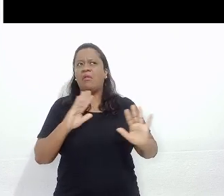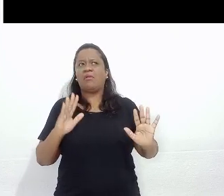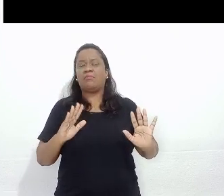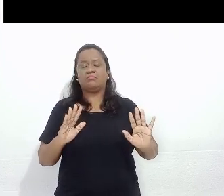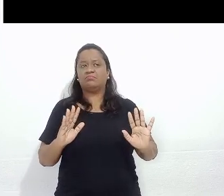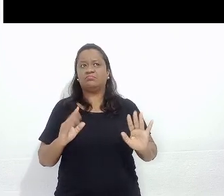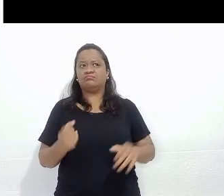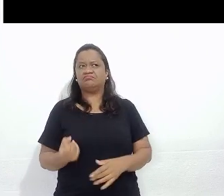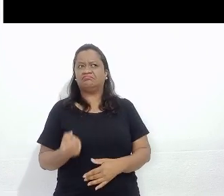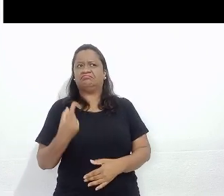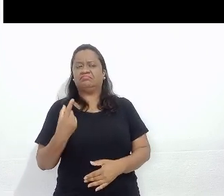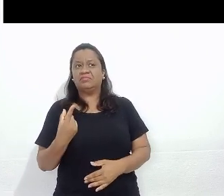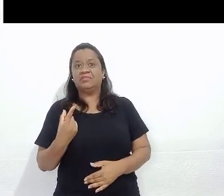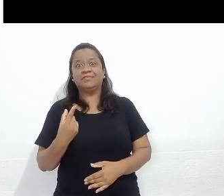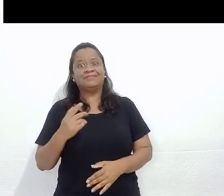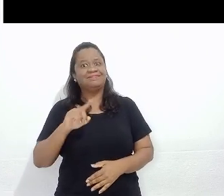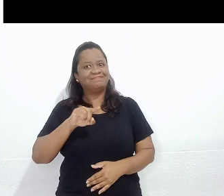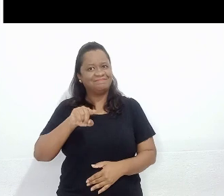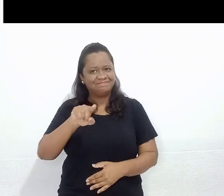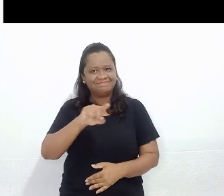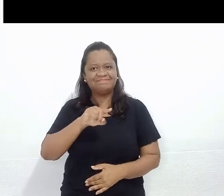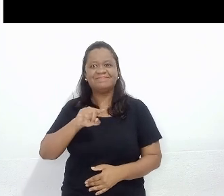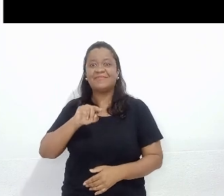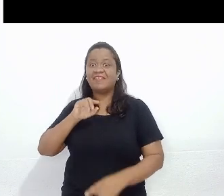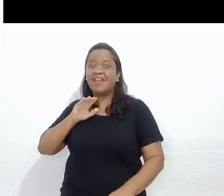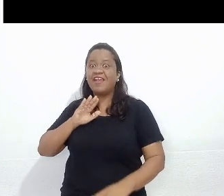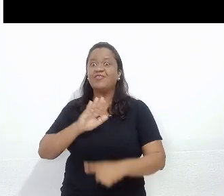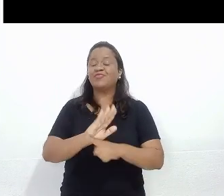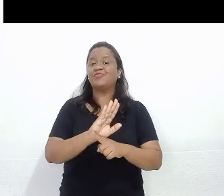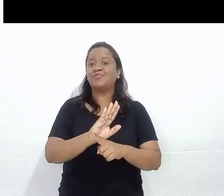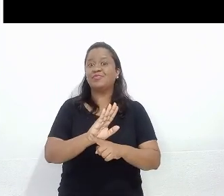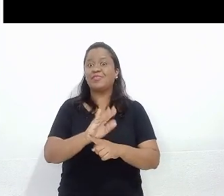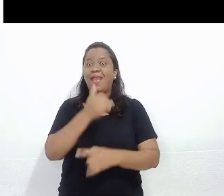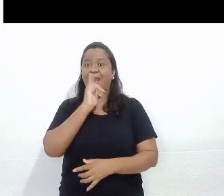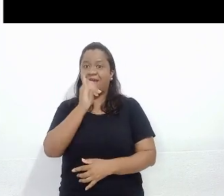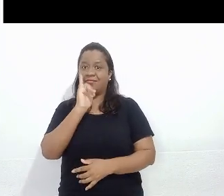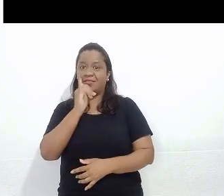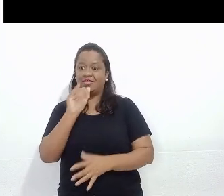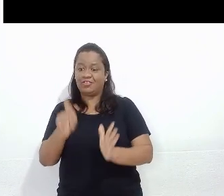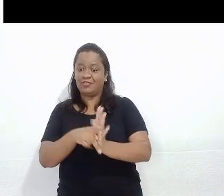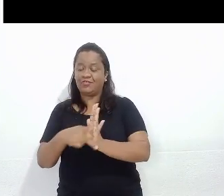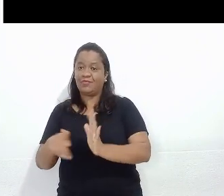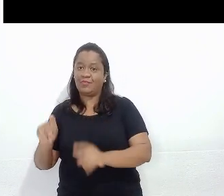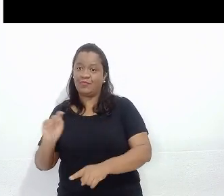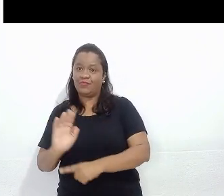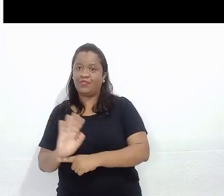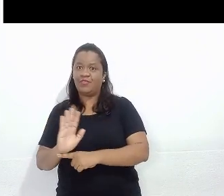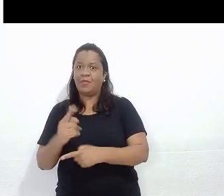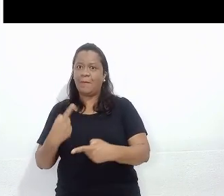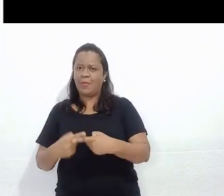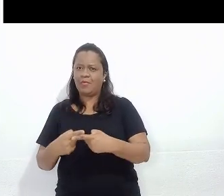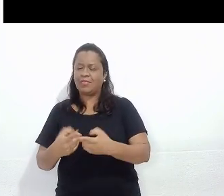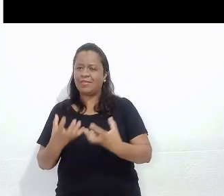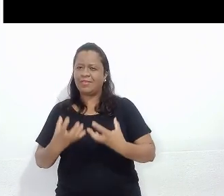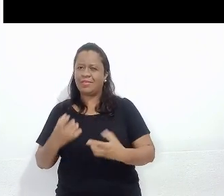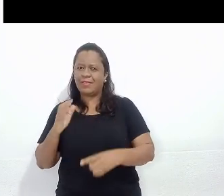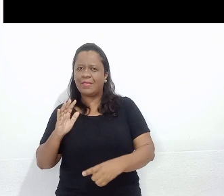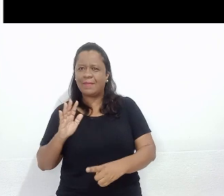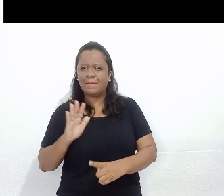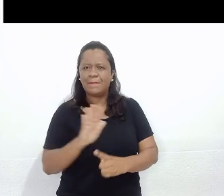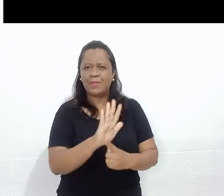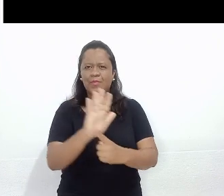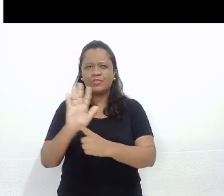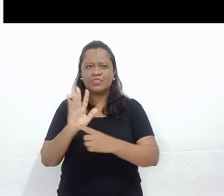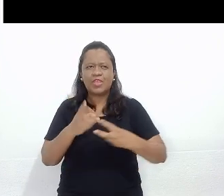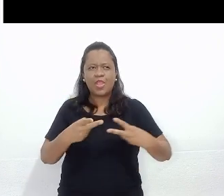estranho, e que aquilo ajuda na narrativa do filme porque quer mostrar um mundo estranho. Né? Então você vê, essa